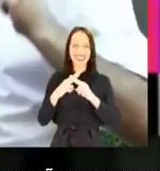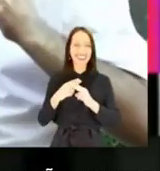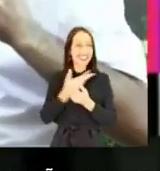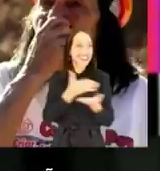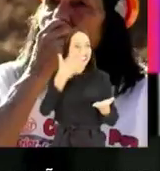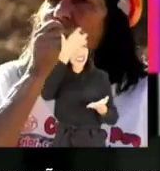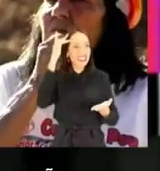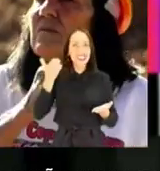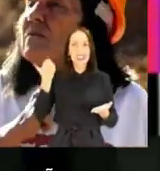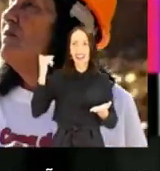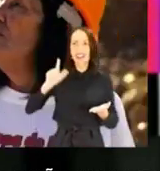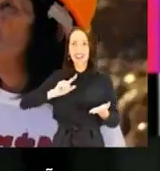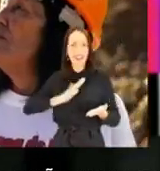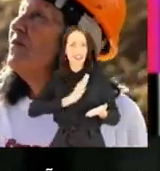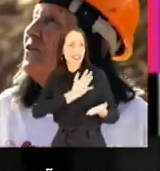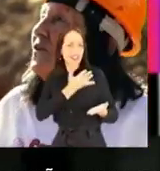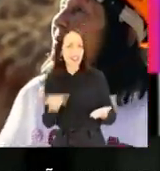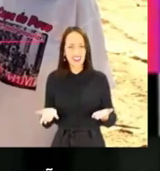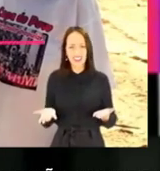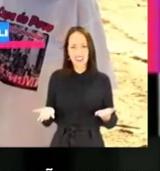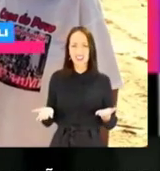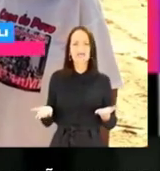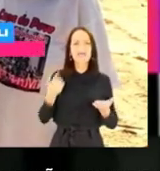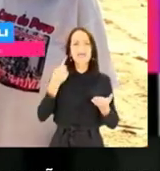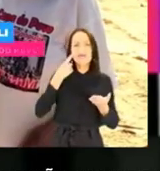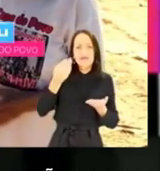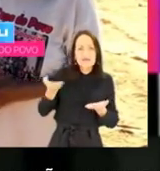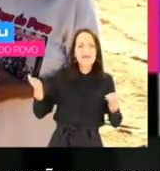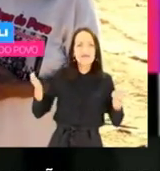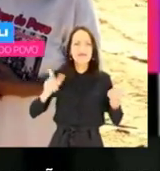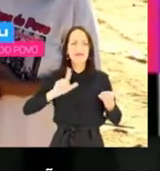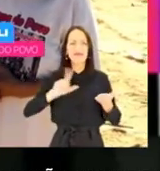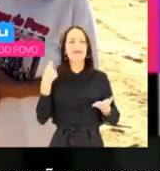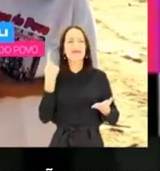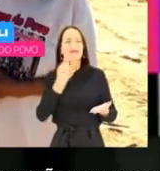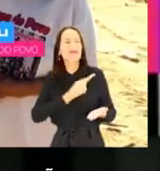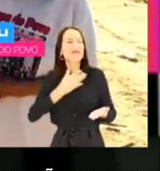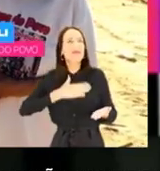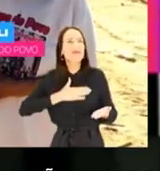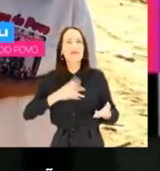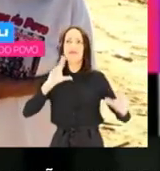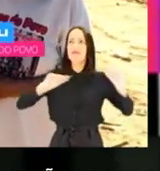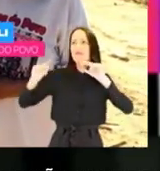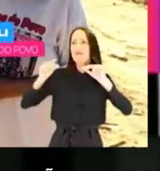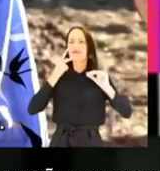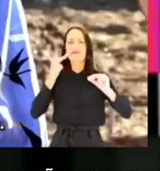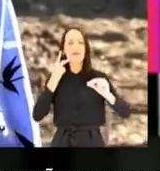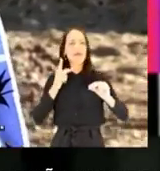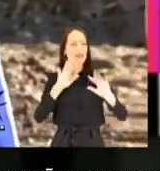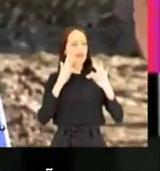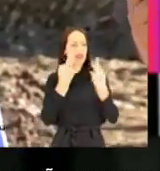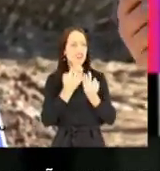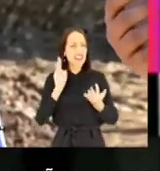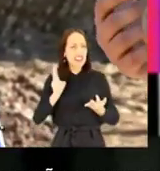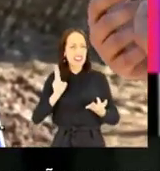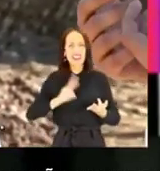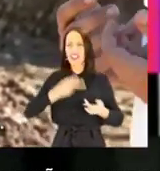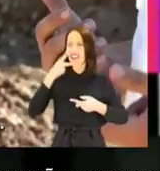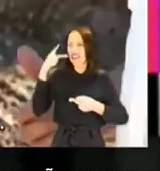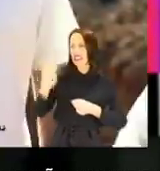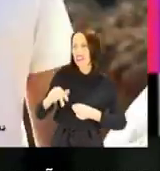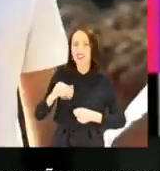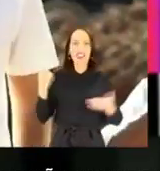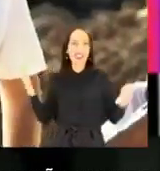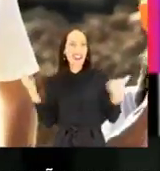Federal. As pessoas tinham preconceito. Falava, não, é invasão, é não sei o quê. Nossa, é o que mais falava. E tinha gente da família mesmo